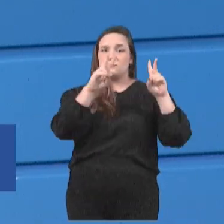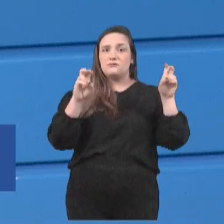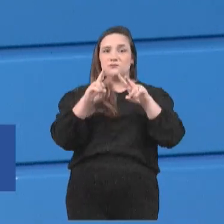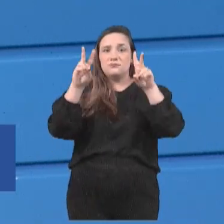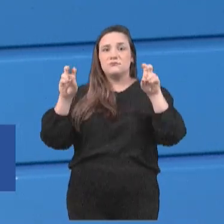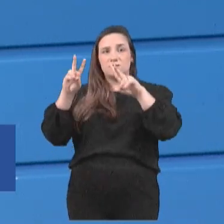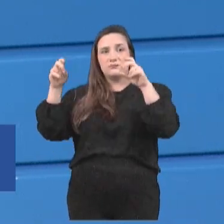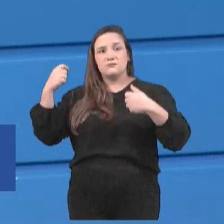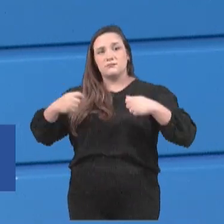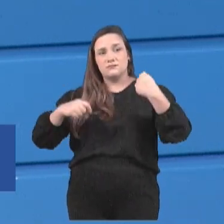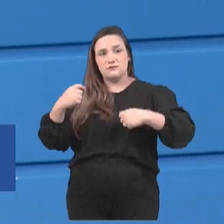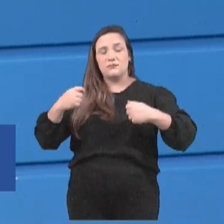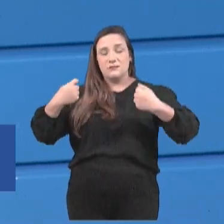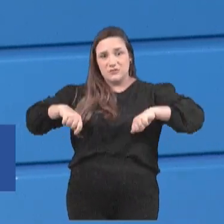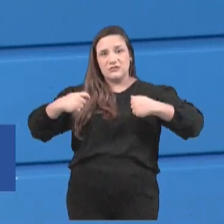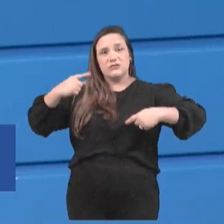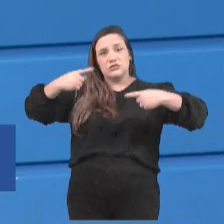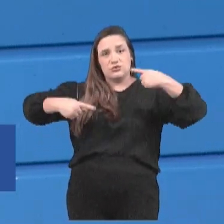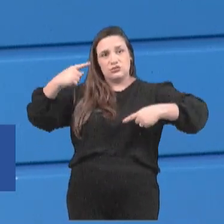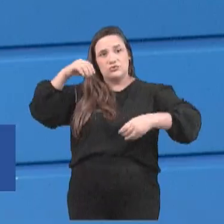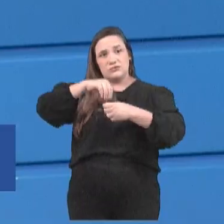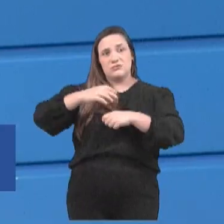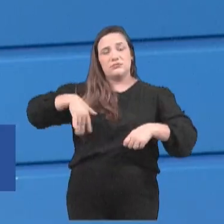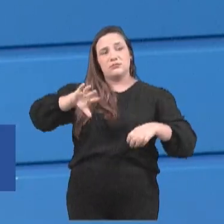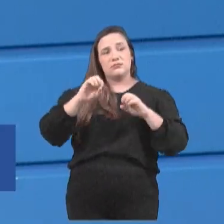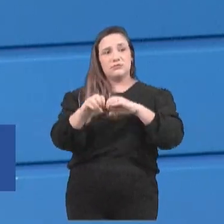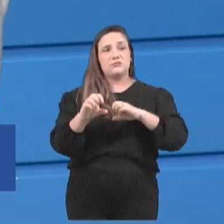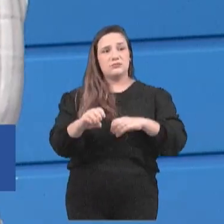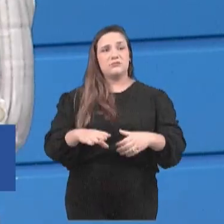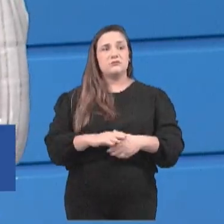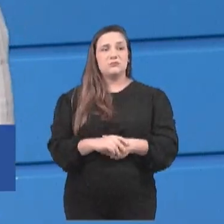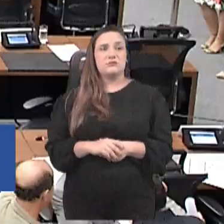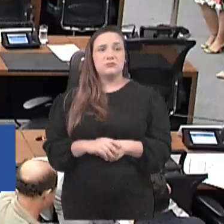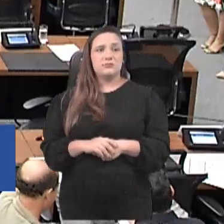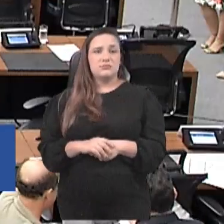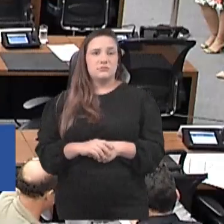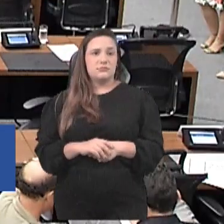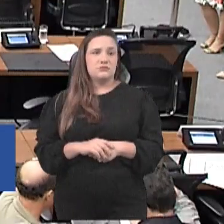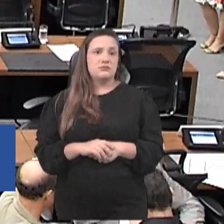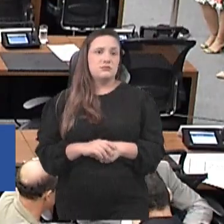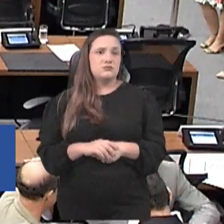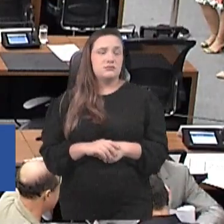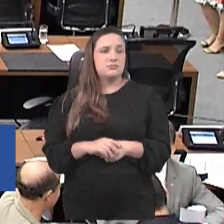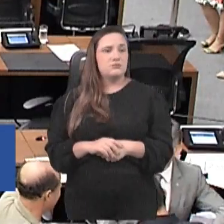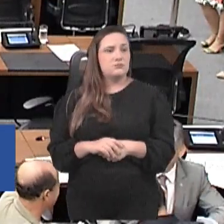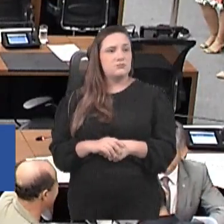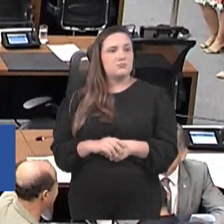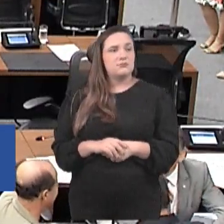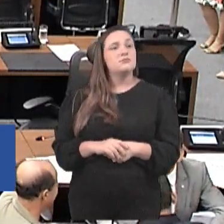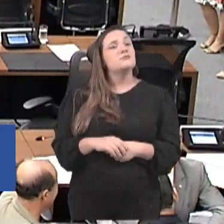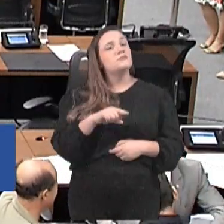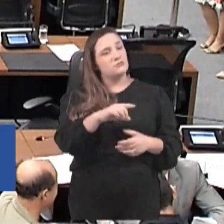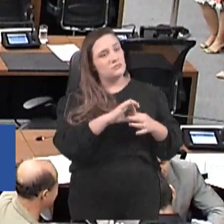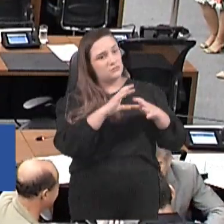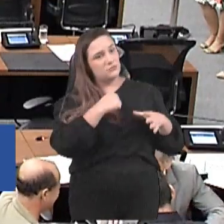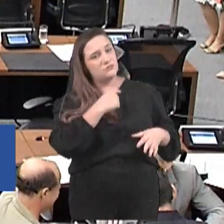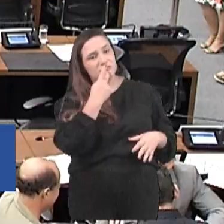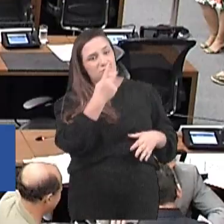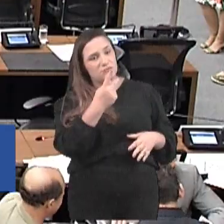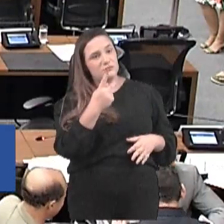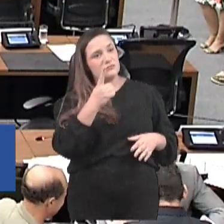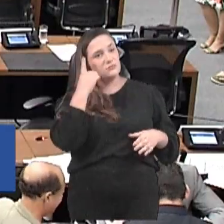precisa discutir especificamente na educação. Obrigada. Obrigado, deputada Gleice. Vossa Excelência, me permite uma parte,